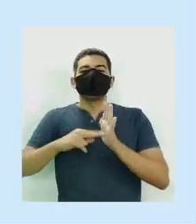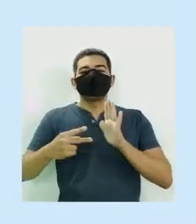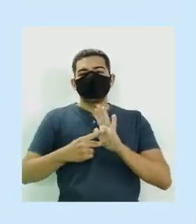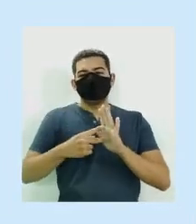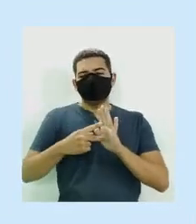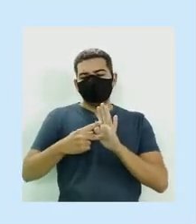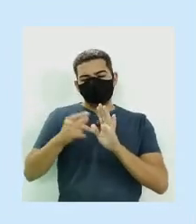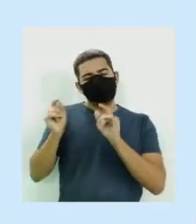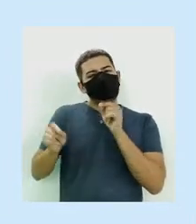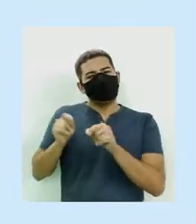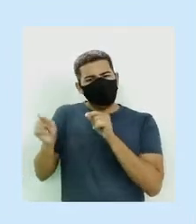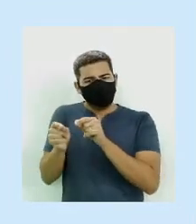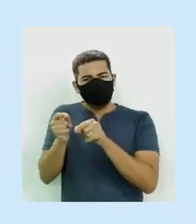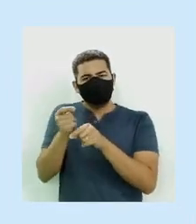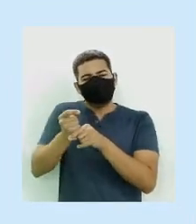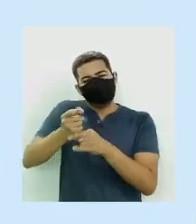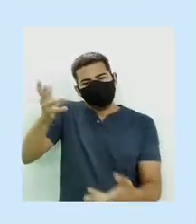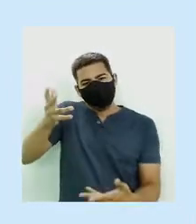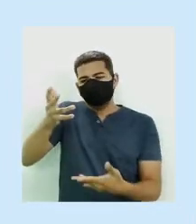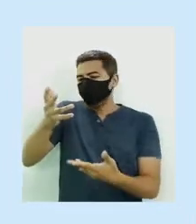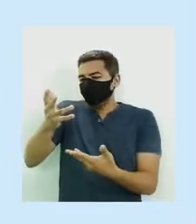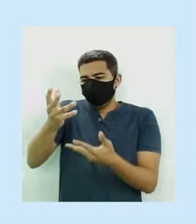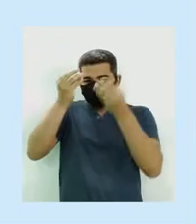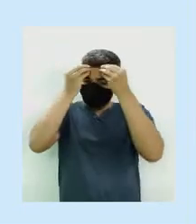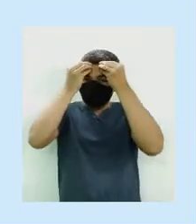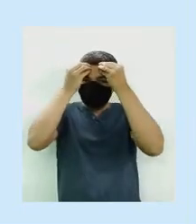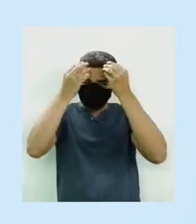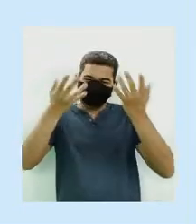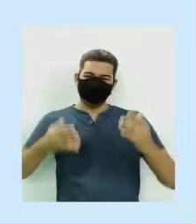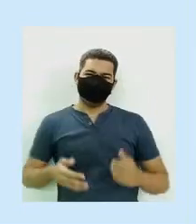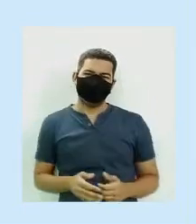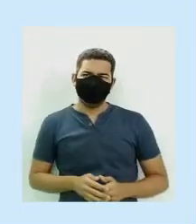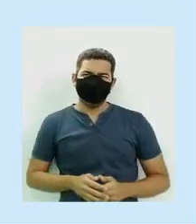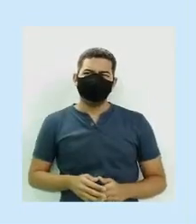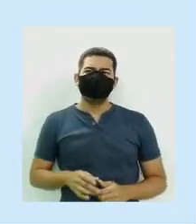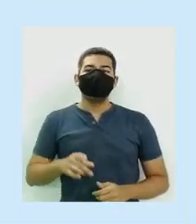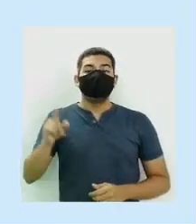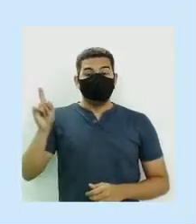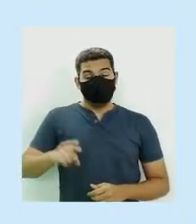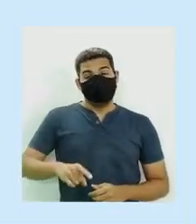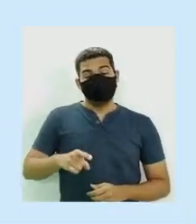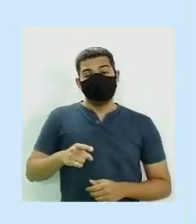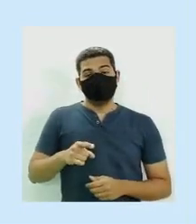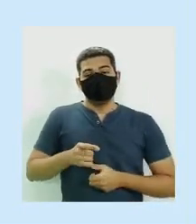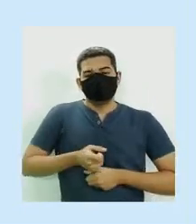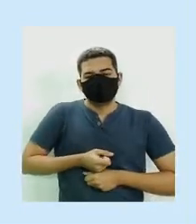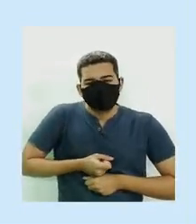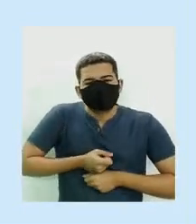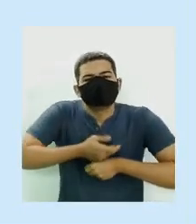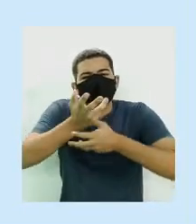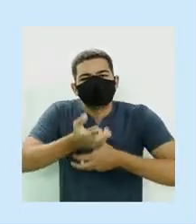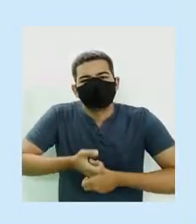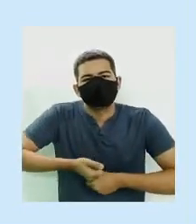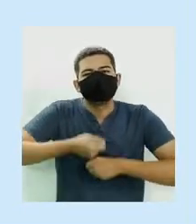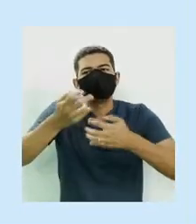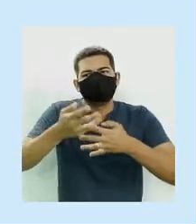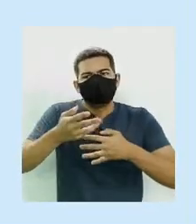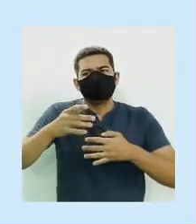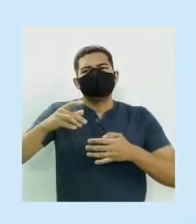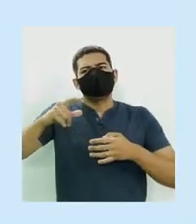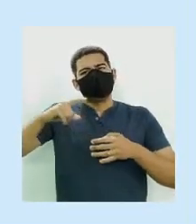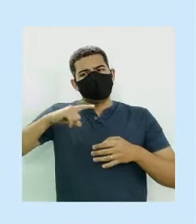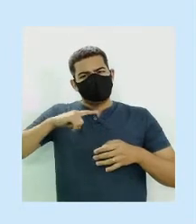para nos oferecer. E mais do que isso, como é uma produção oral, a gente vai utilizar também o recurso